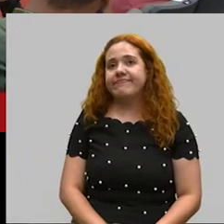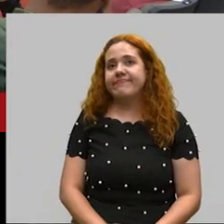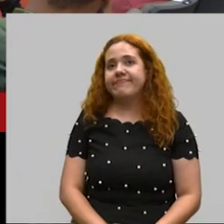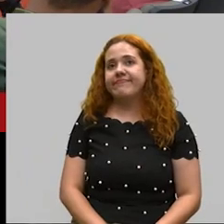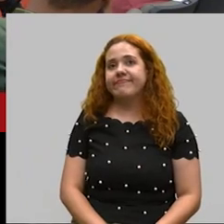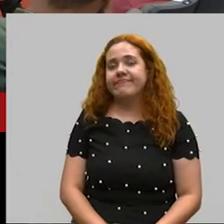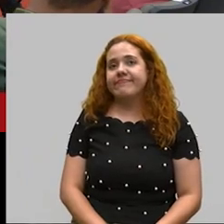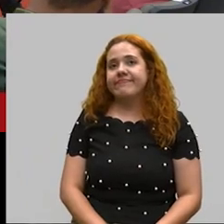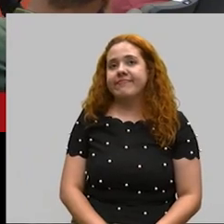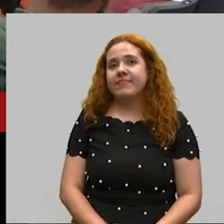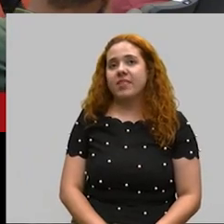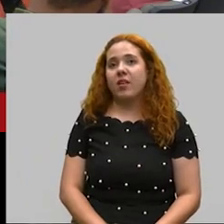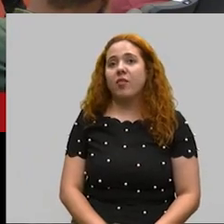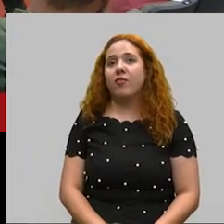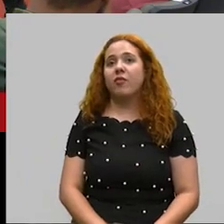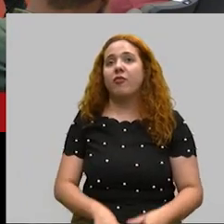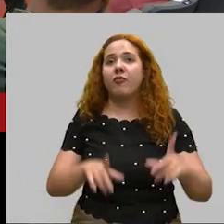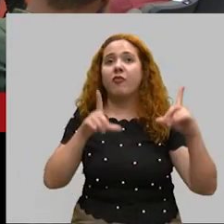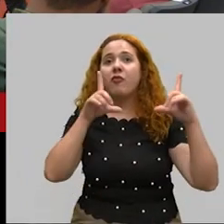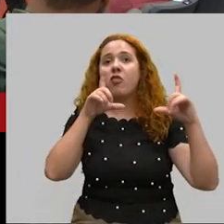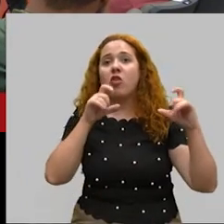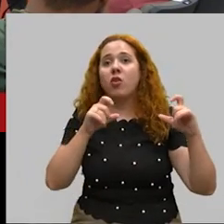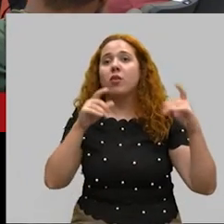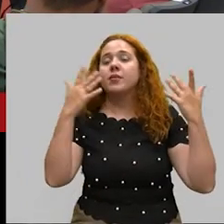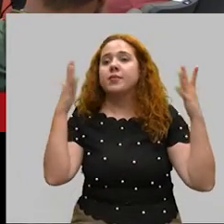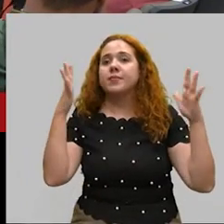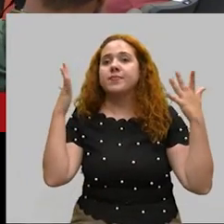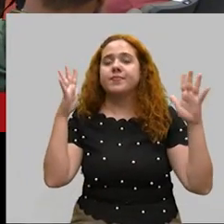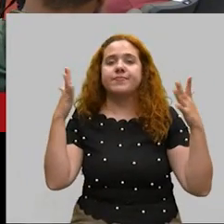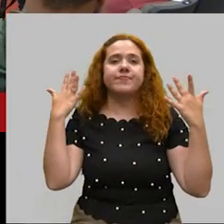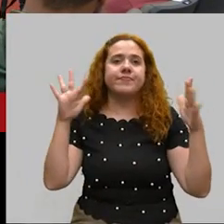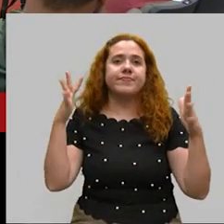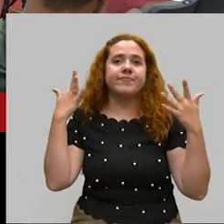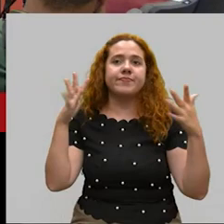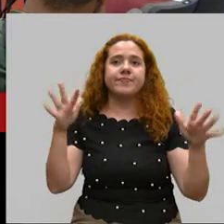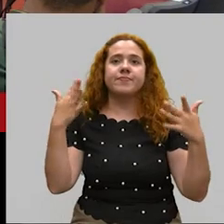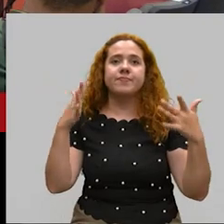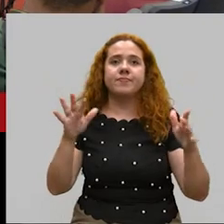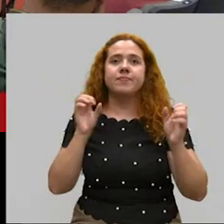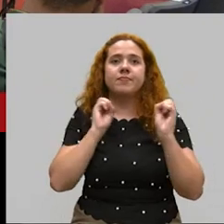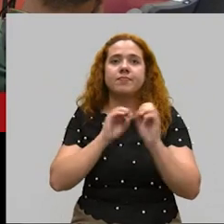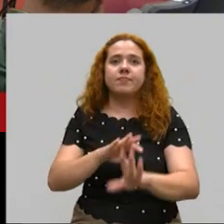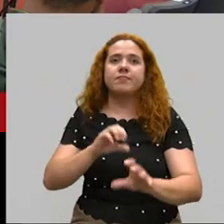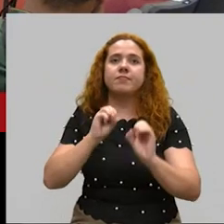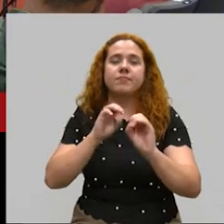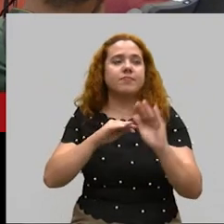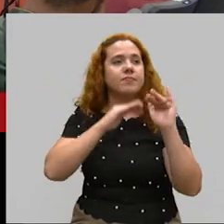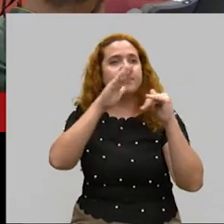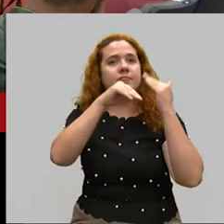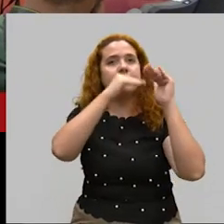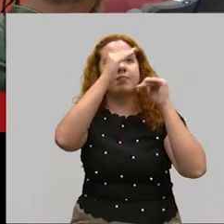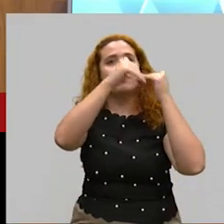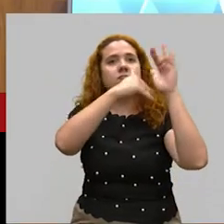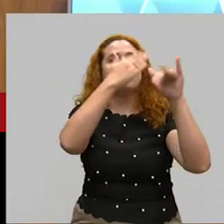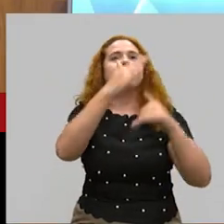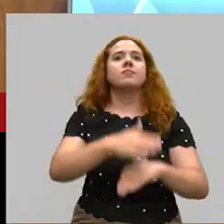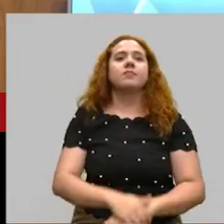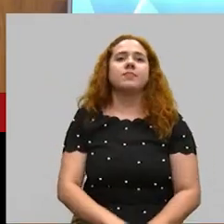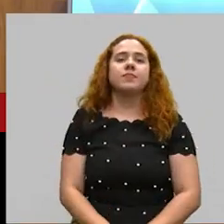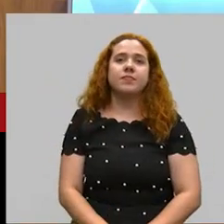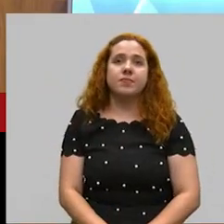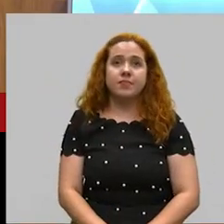poder ir pra escola educação Doo é direito não esola não V sair